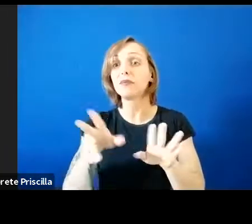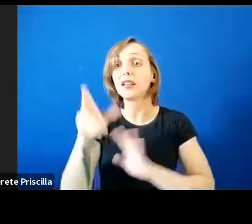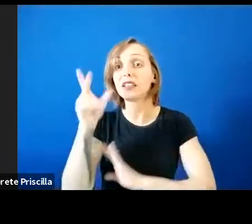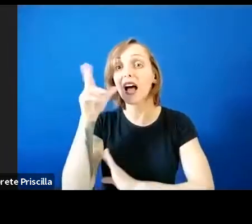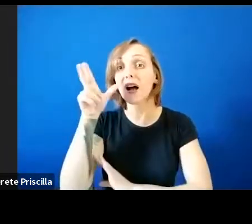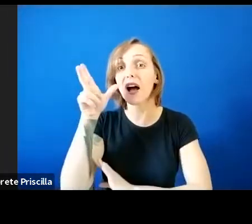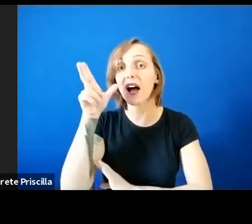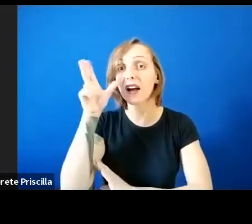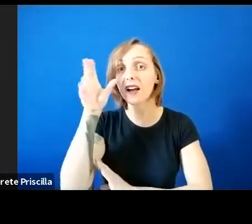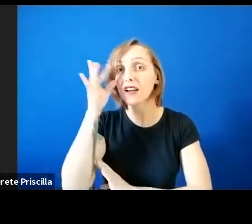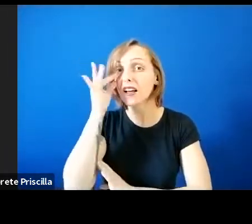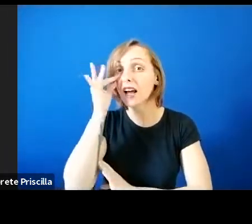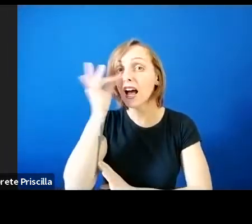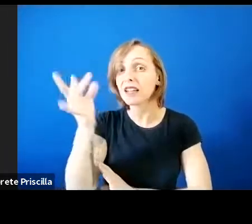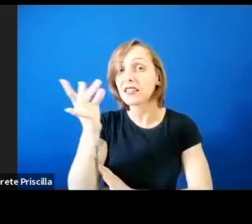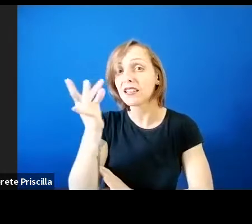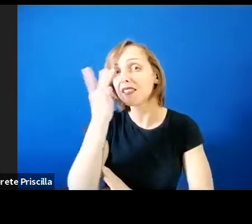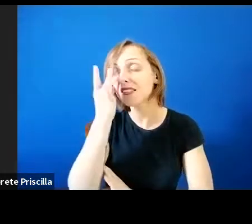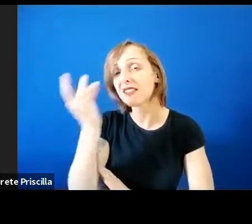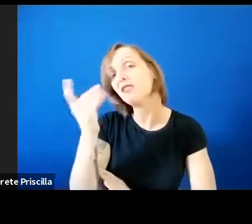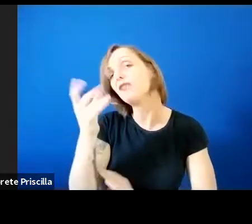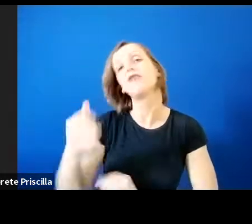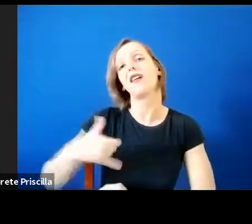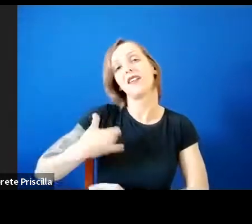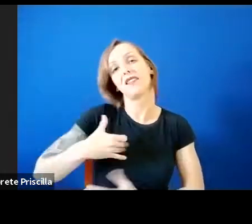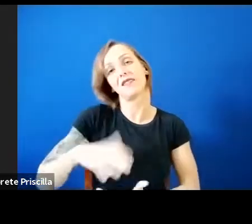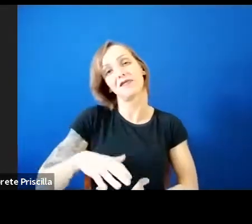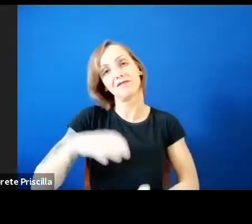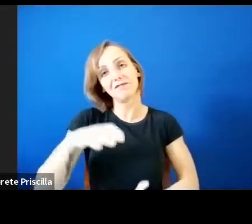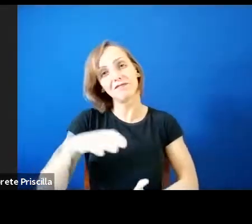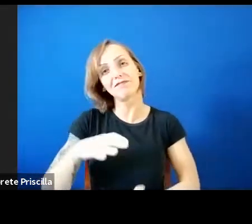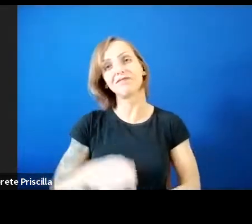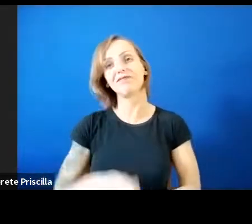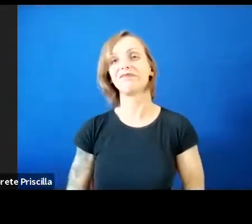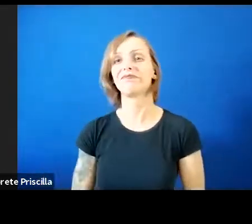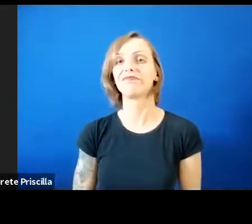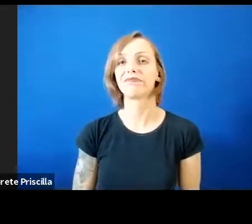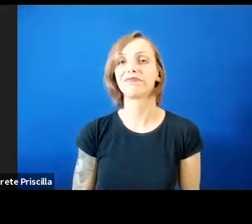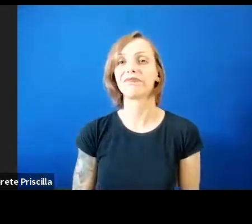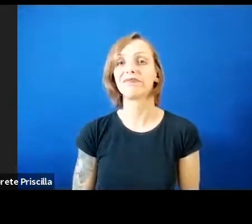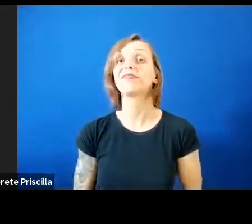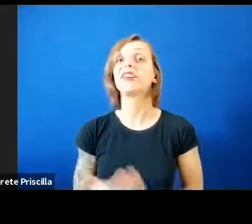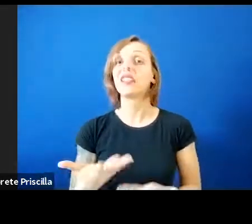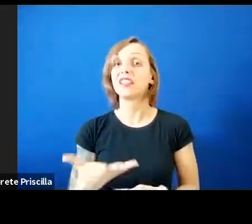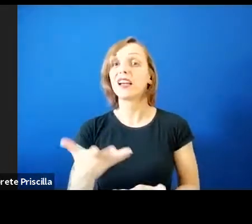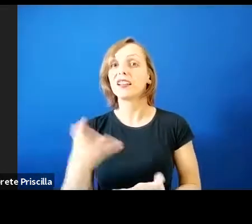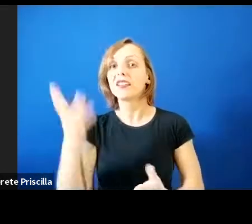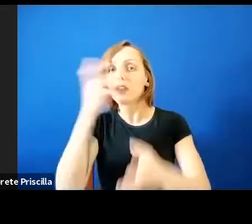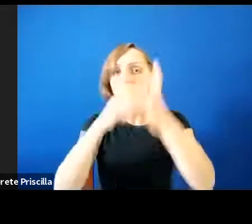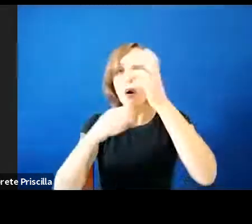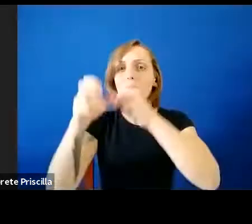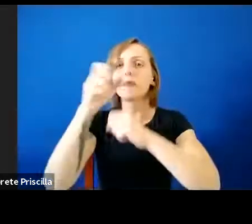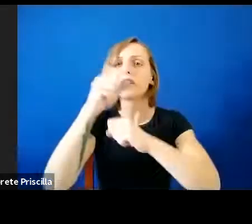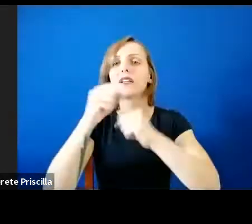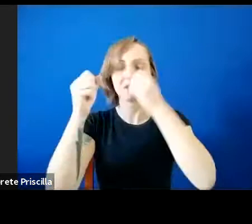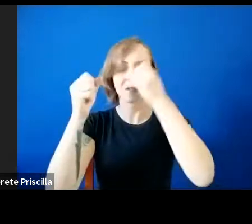saí dali, assim, daquele momento da minha experiência, trazendo cá para o Quinta das Plantas, né, onde já deveria